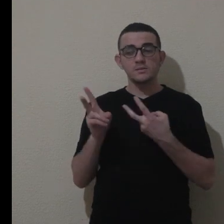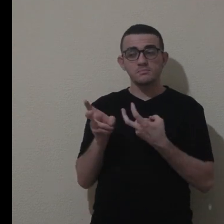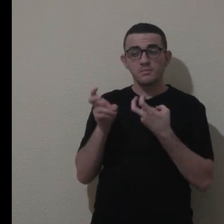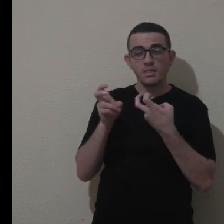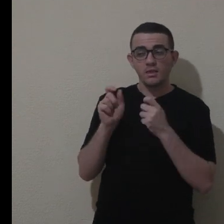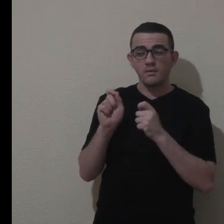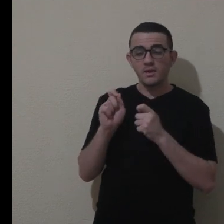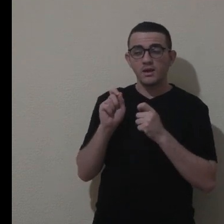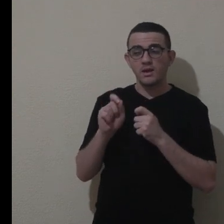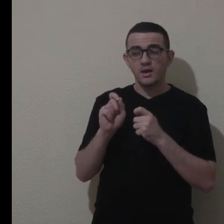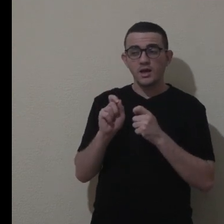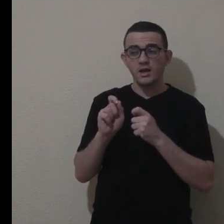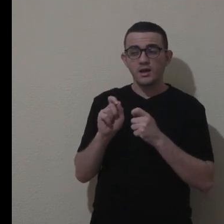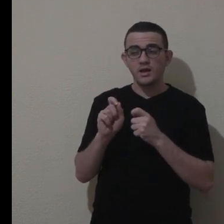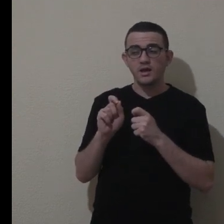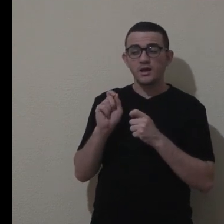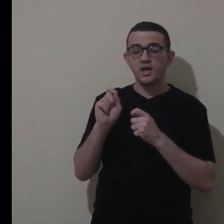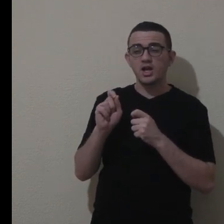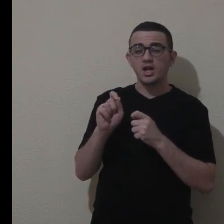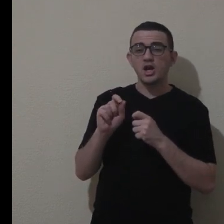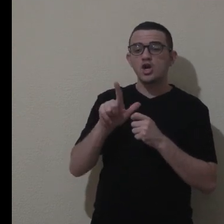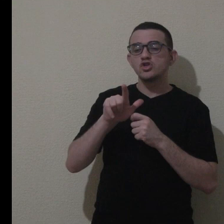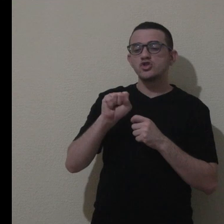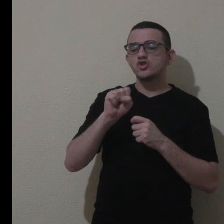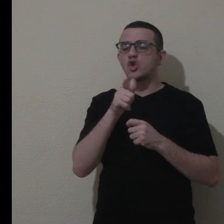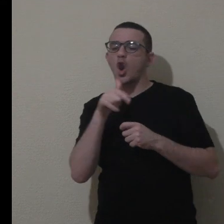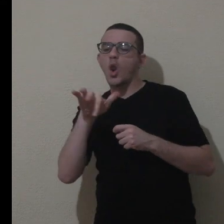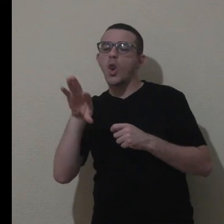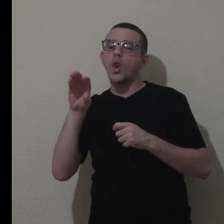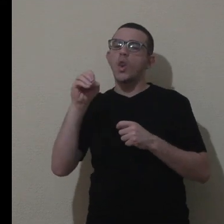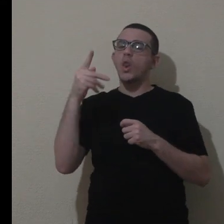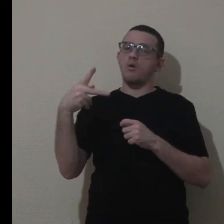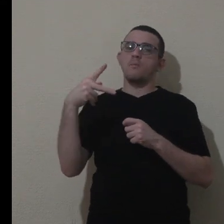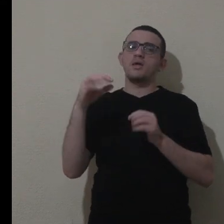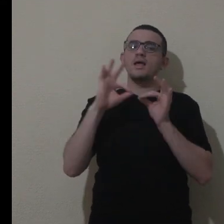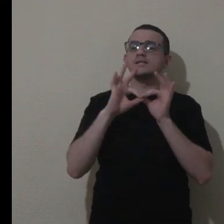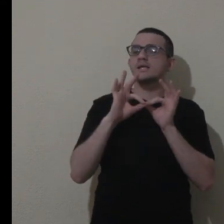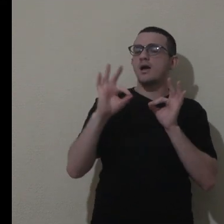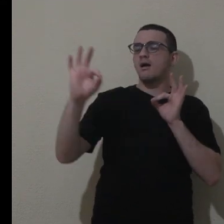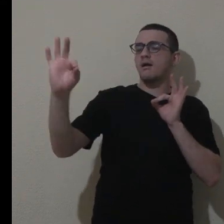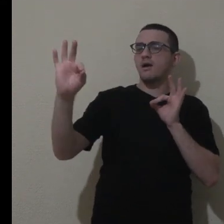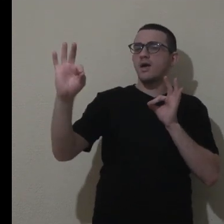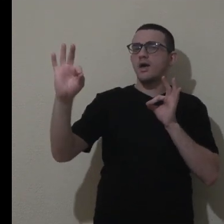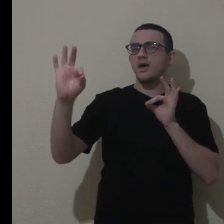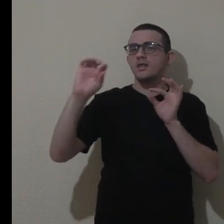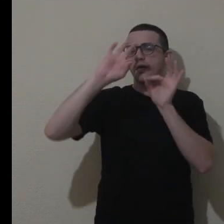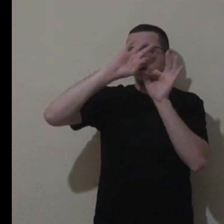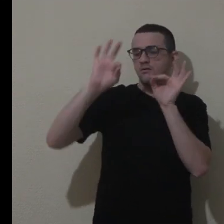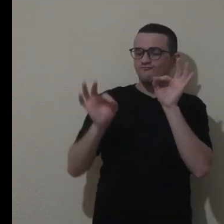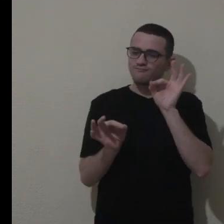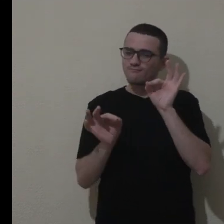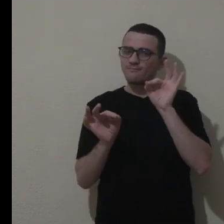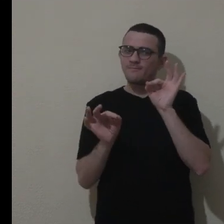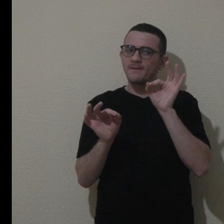vocês veem que a delta, né, o que a gente chama de slope, né, essa reta, o ângulo de